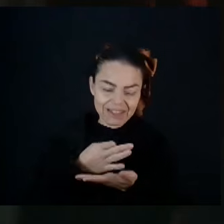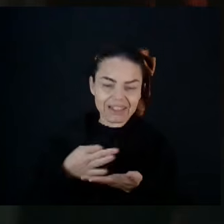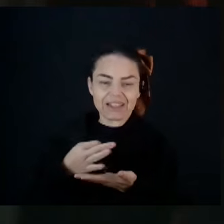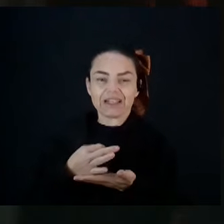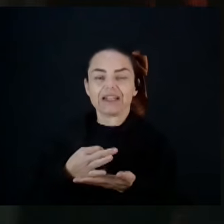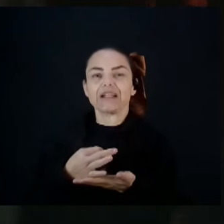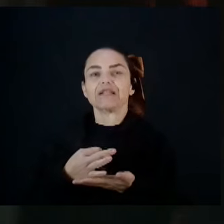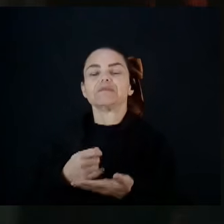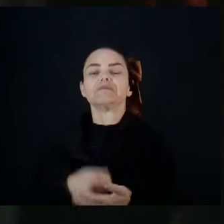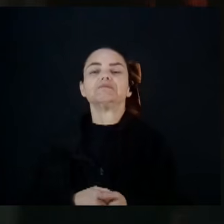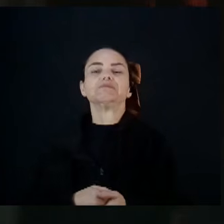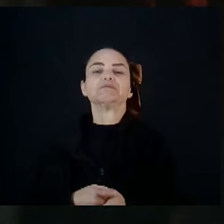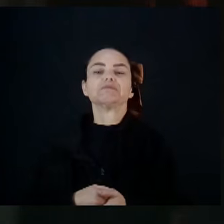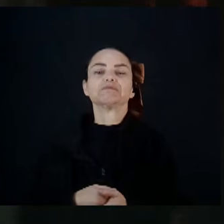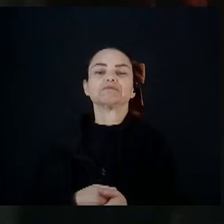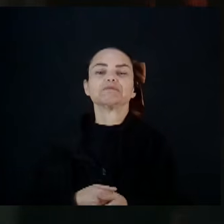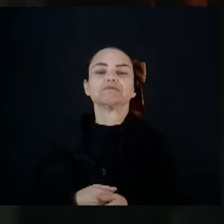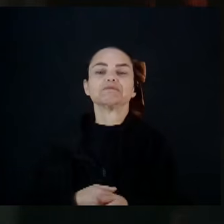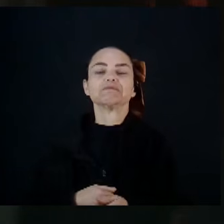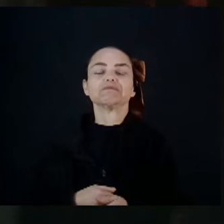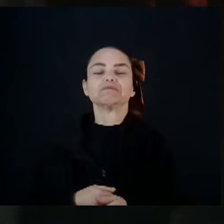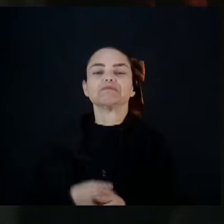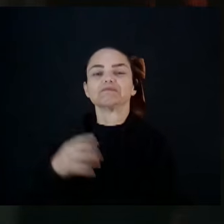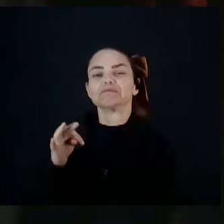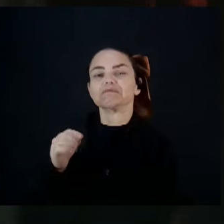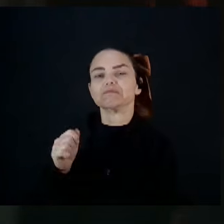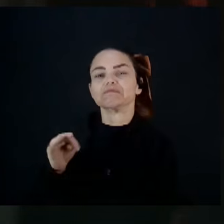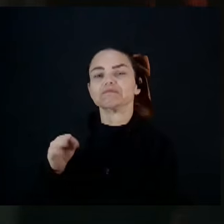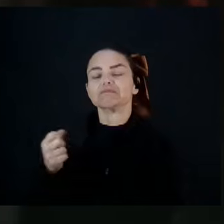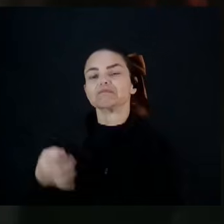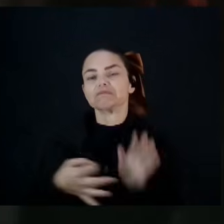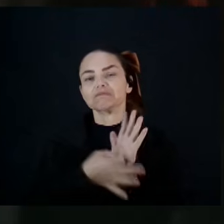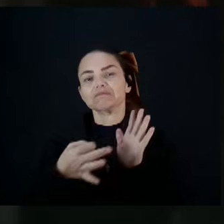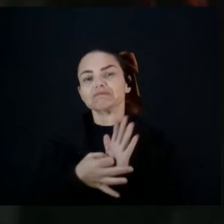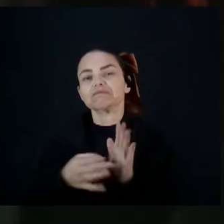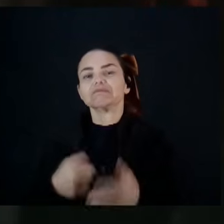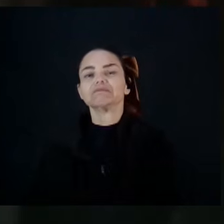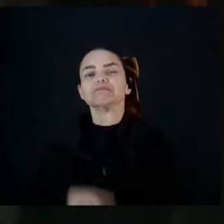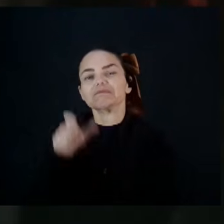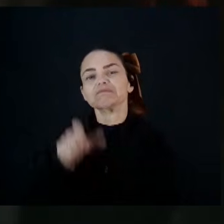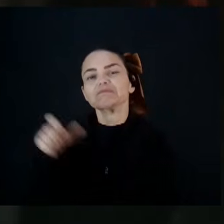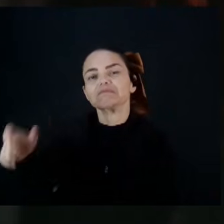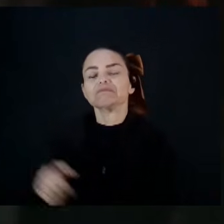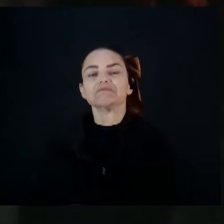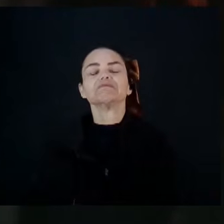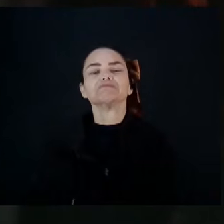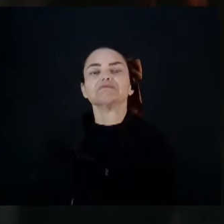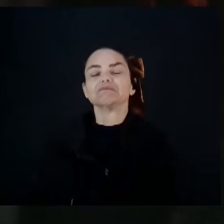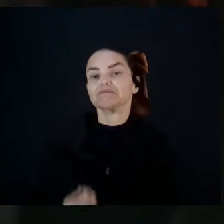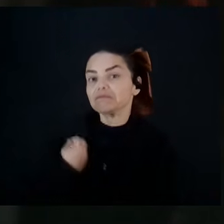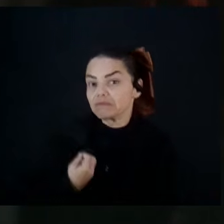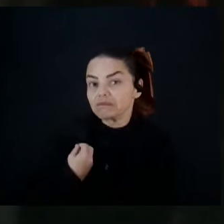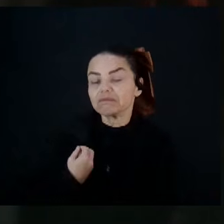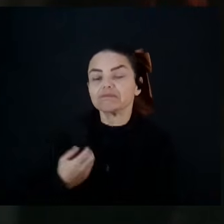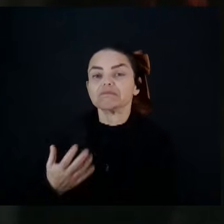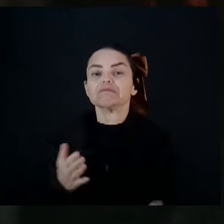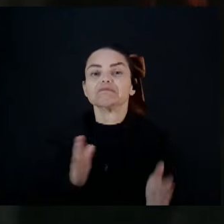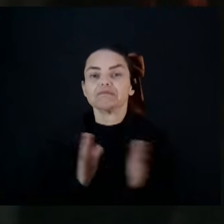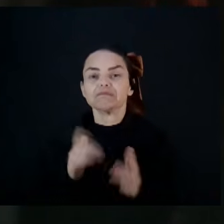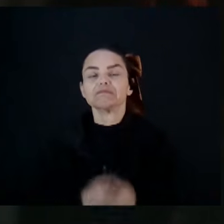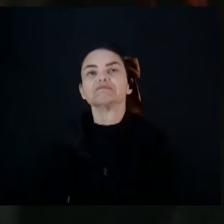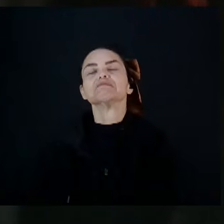fazer. E Tati, deixa uma dica, uma fala para as pessoas que de repente vivem esse momento, que de repente